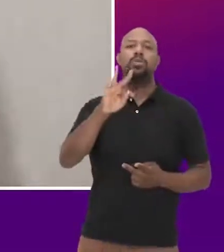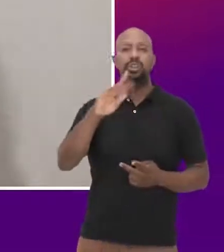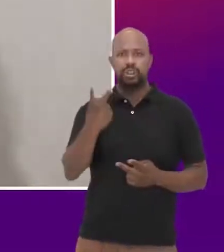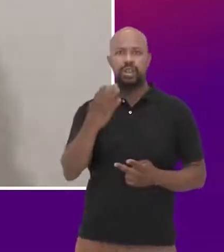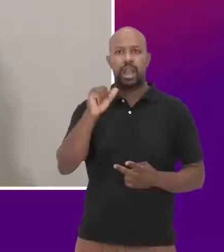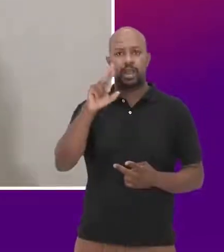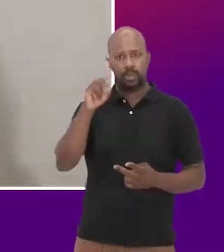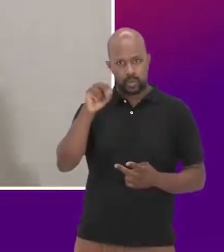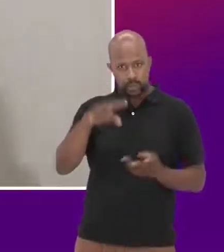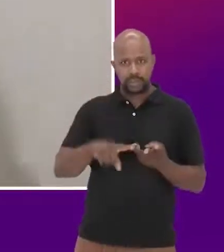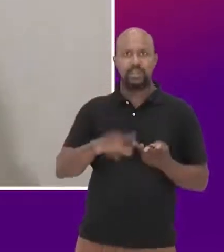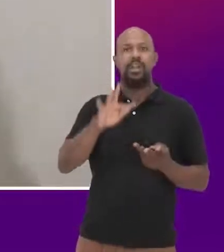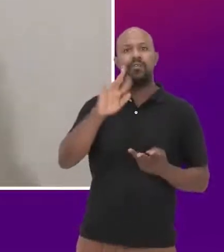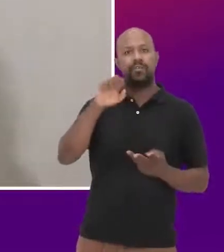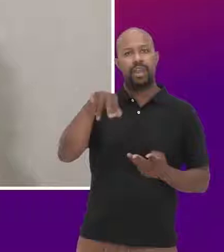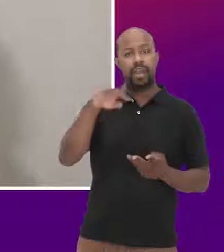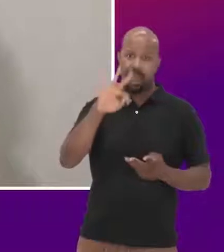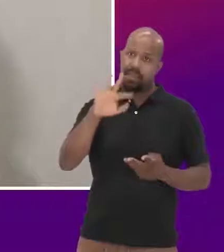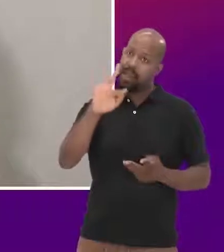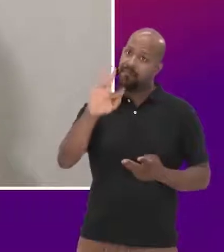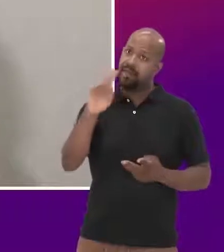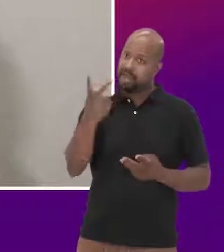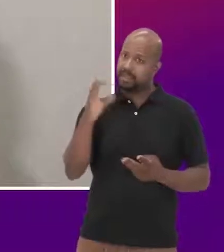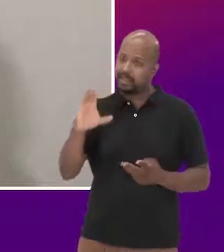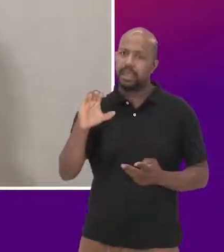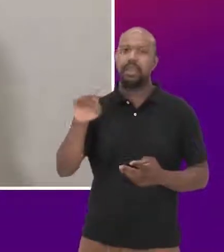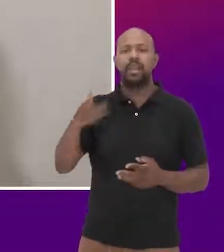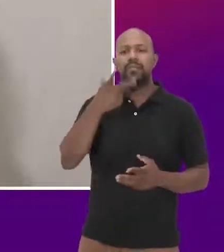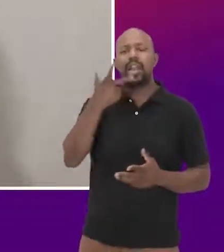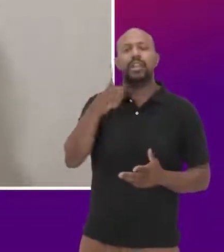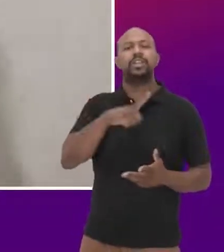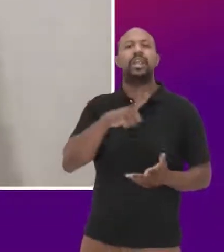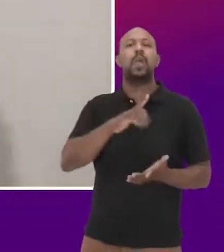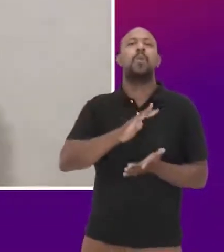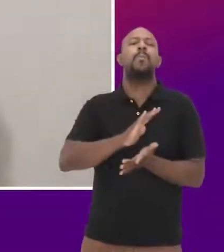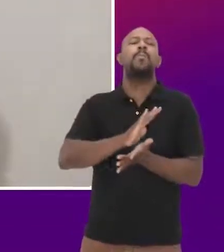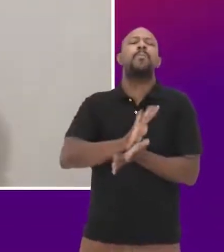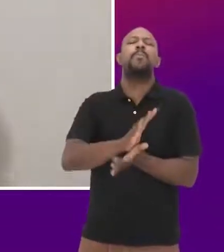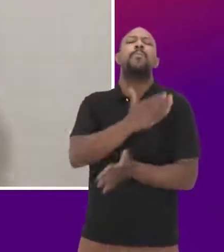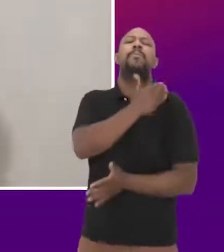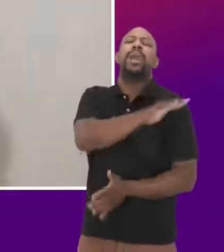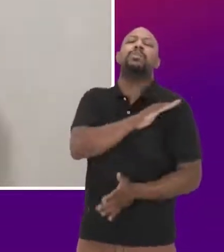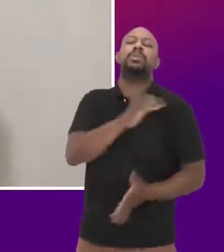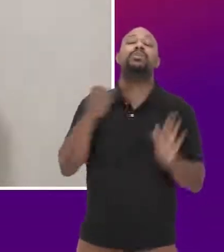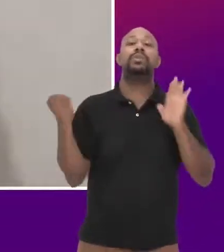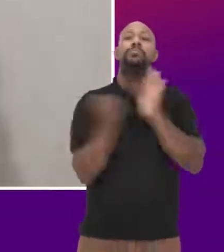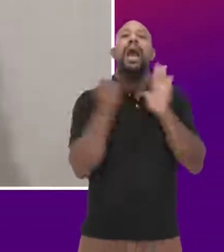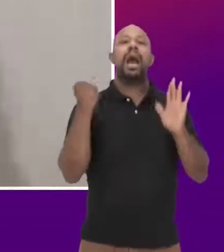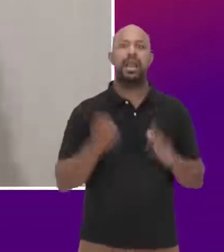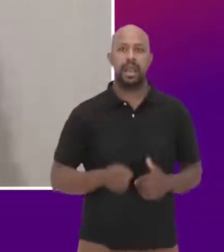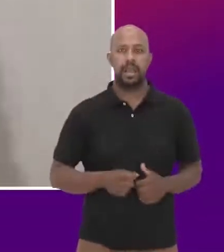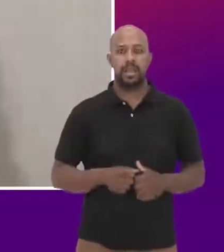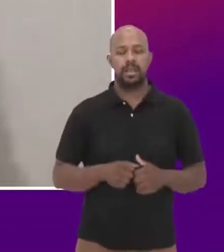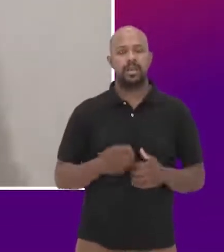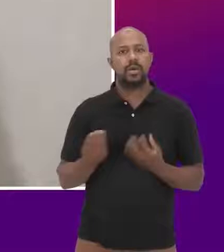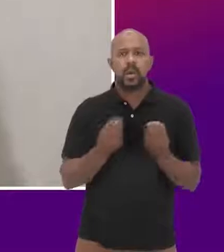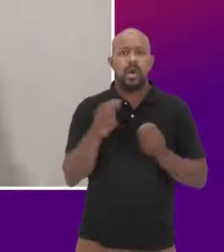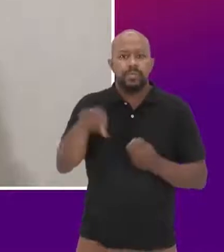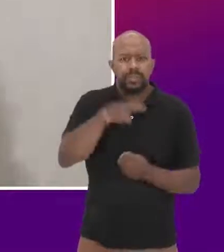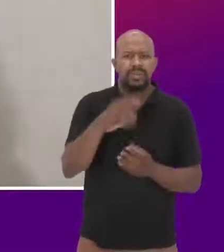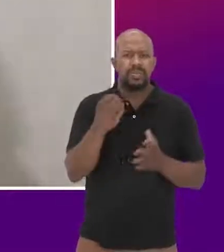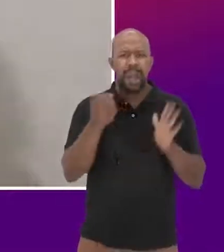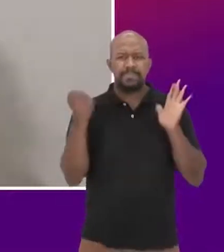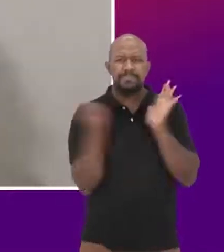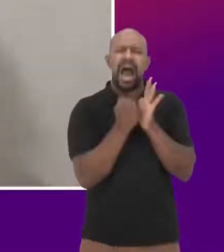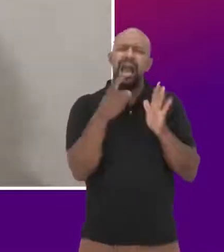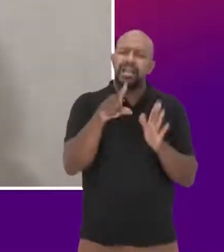Fernando Henrique, e ele diz que nós temos um preconceito de marca. Como é que uma marca quanto característica, como